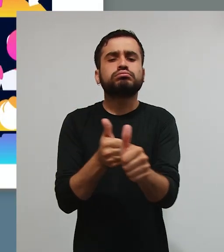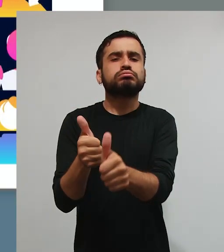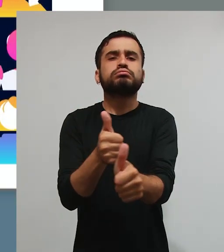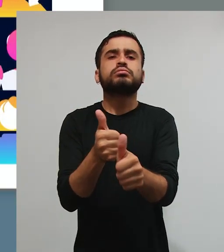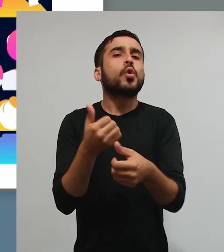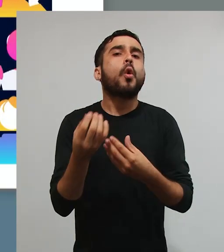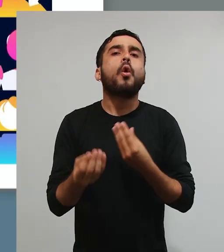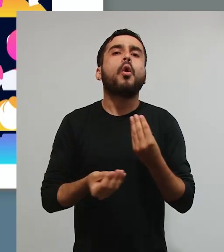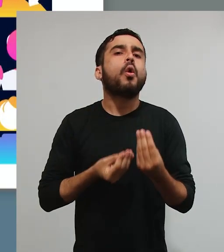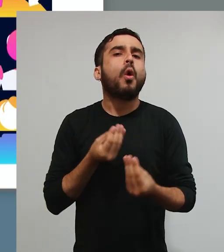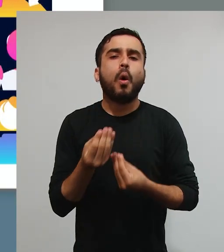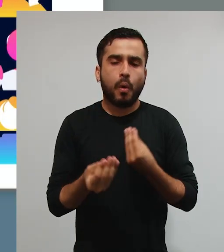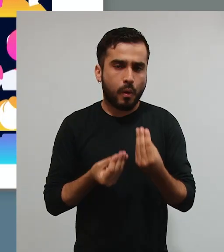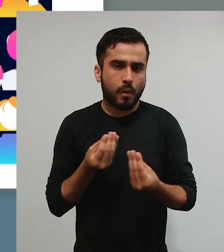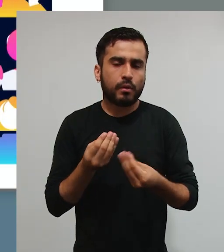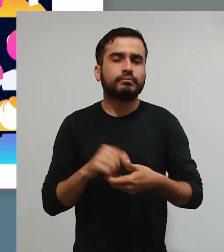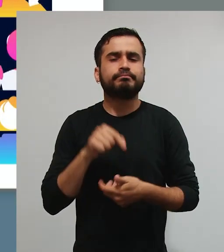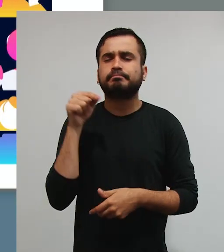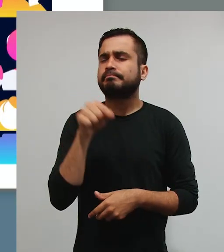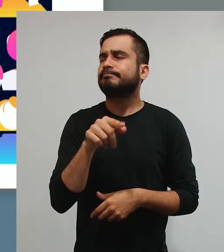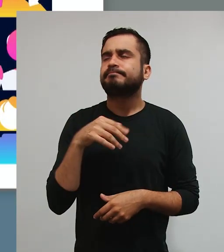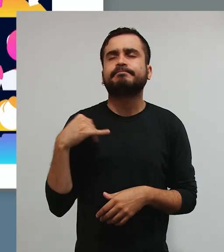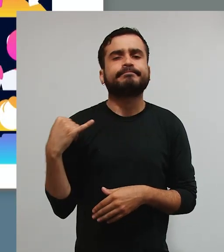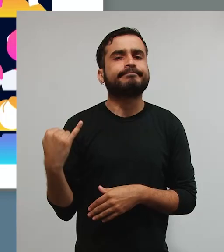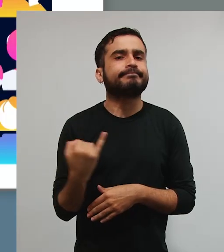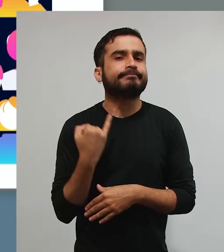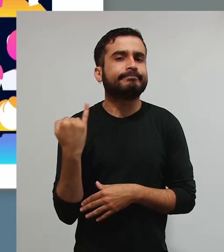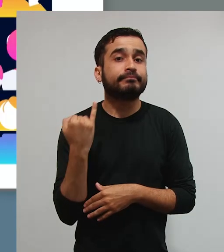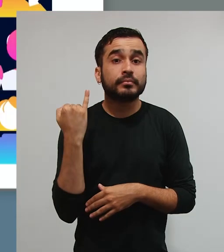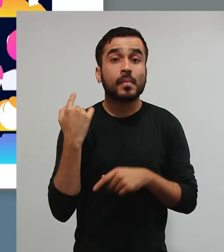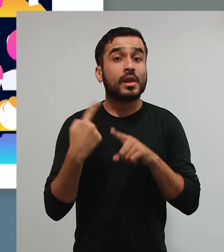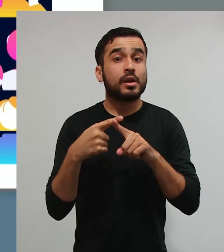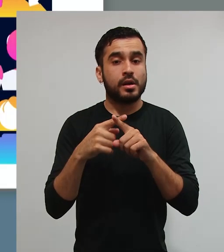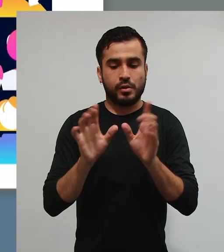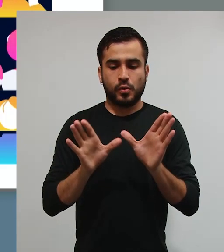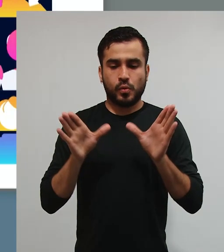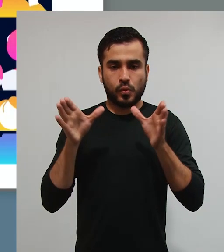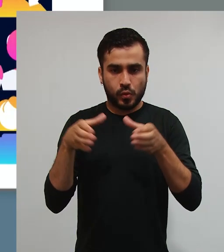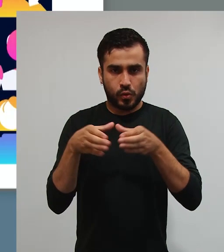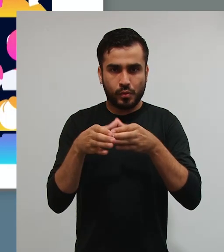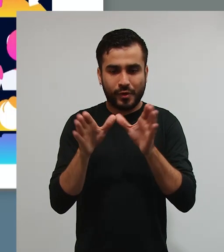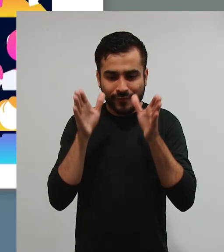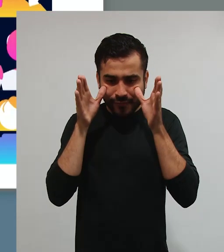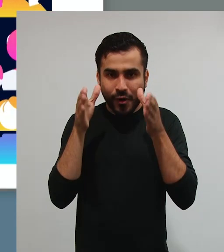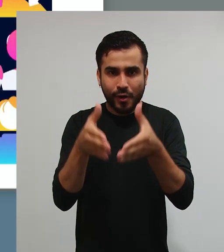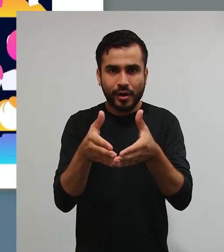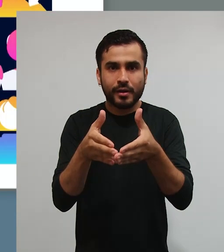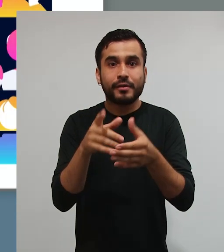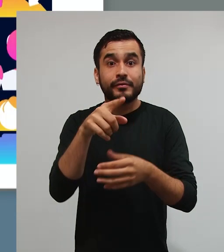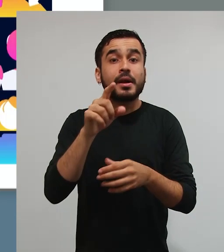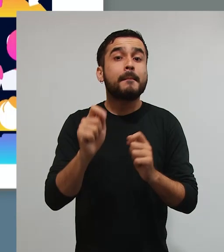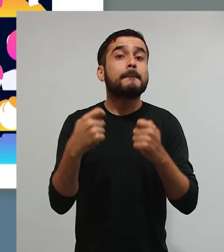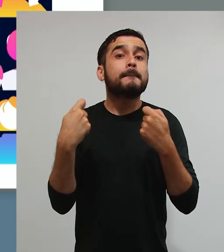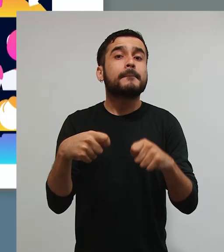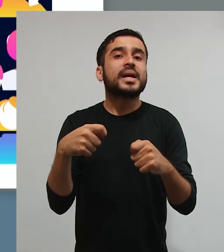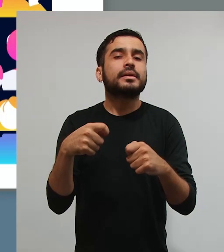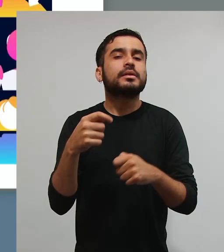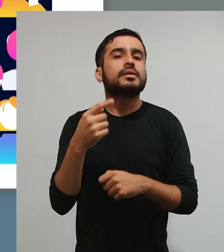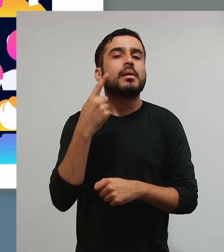condução? Essa condução é muito importante, porque na condução dos grupos focais, você tem que observar